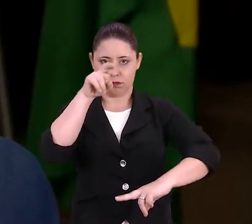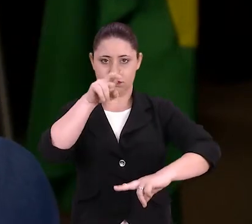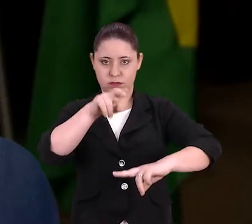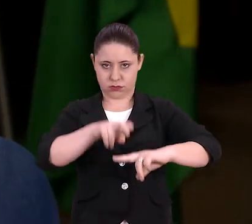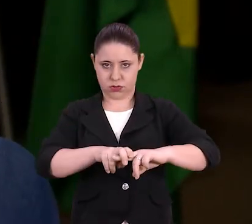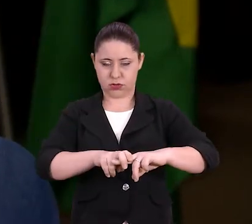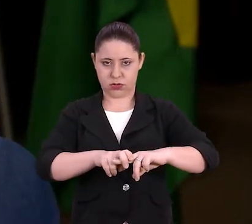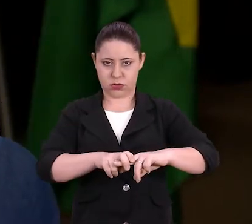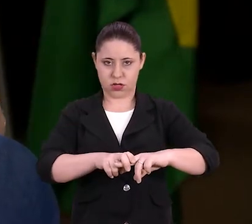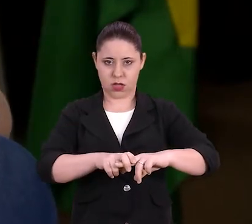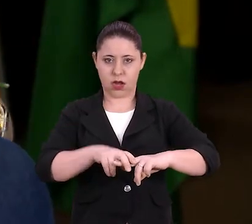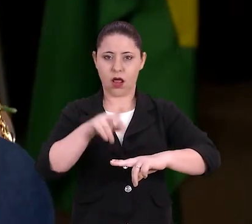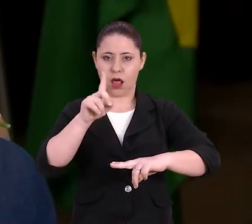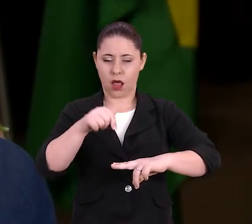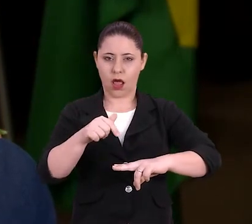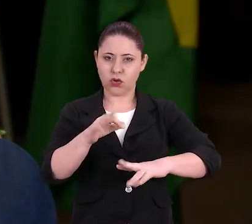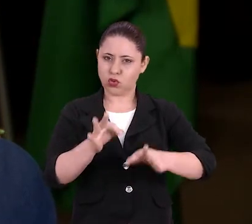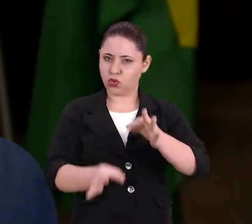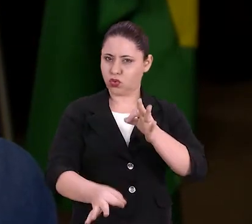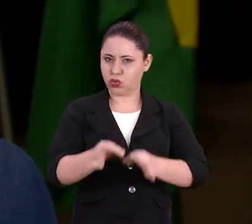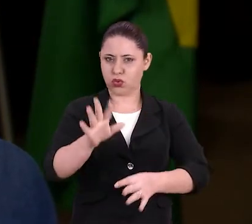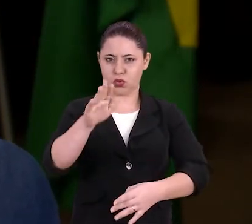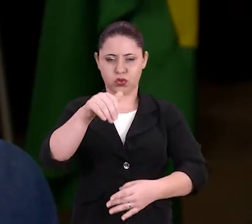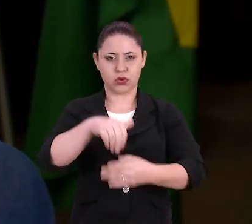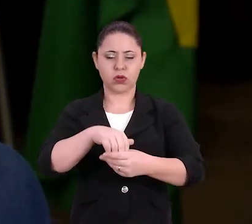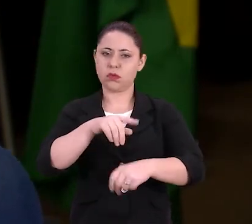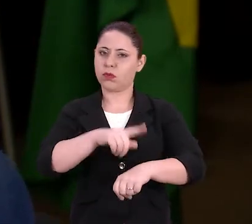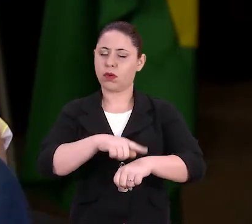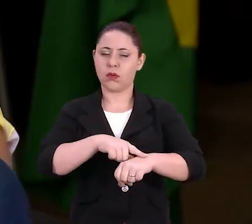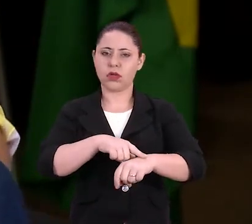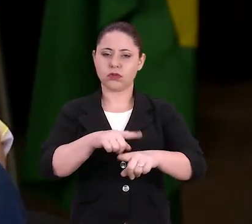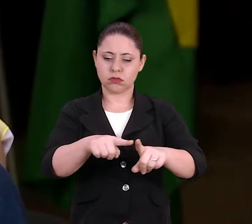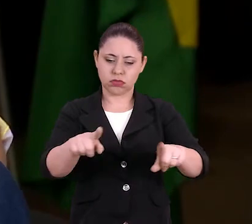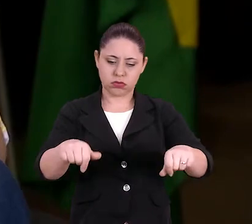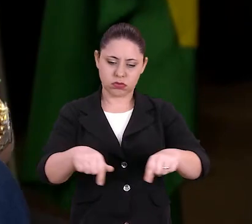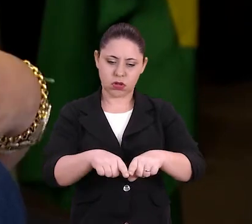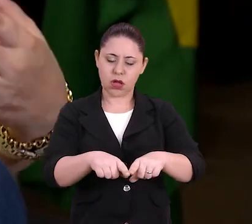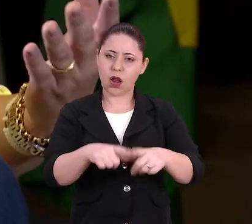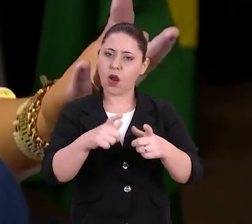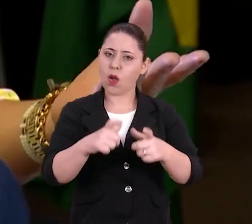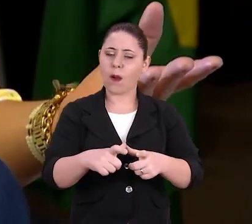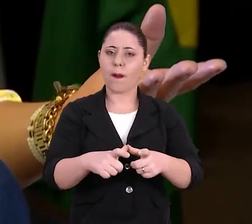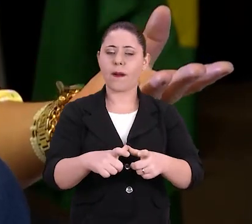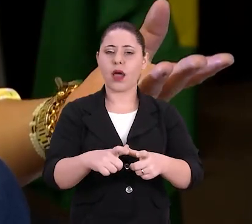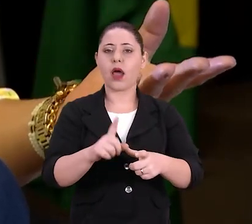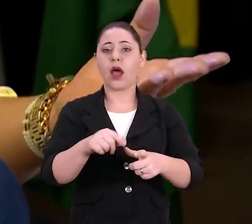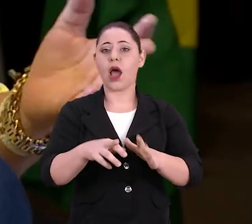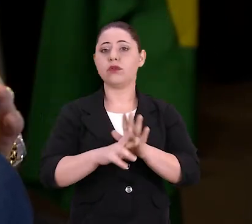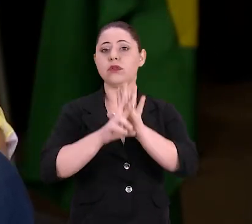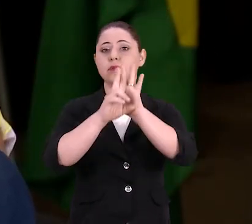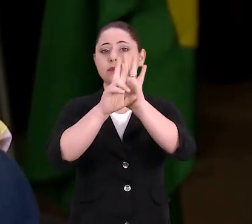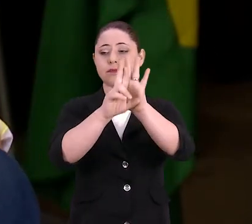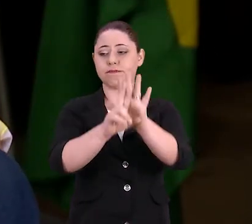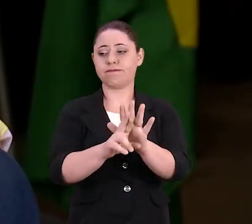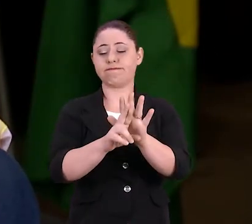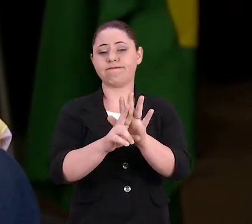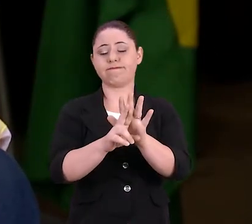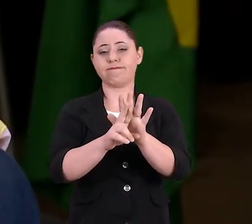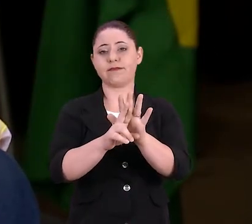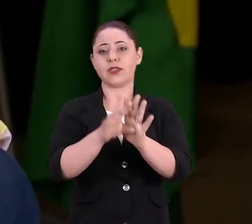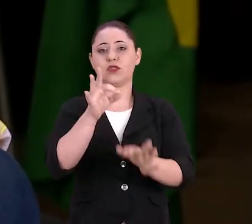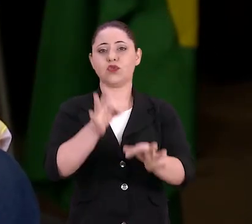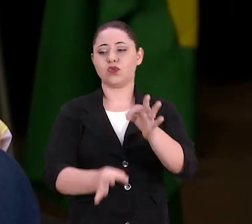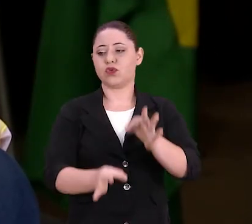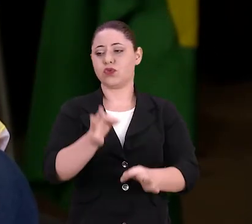mesários são alonga-manos da Justiça Eleitoral na sessão, né? Então, eles são os representantes